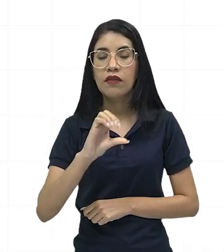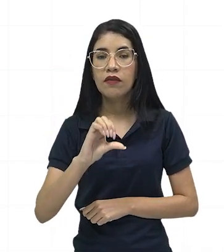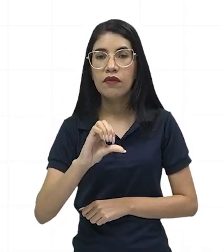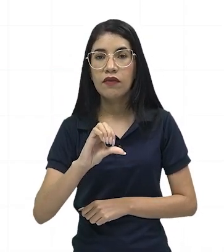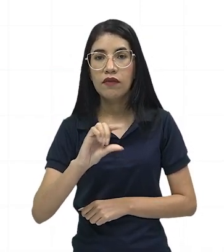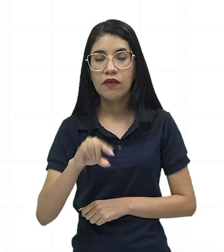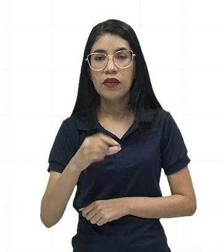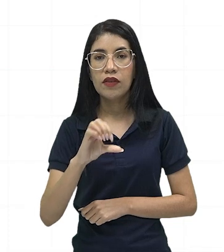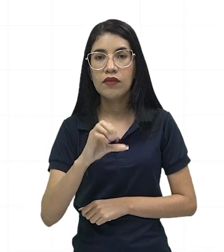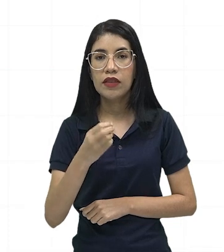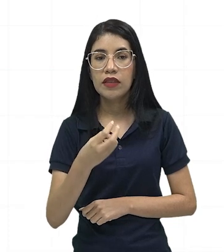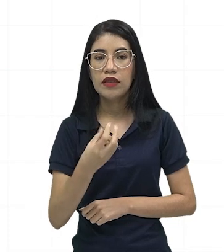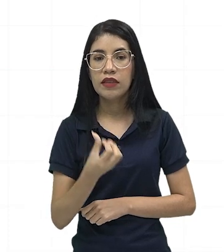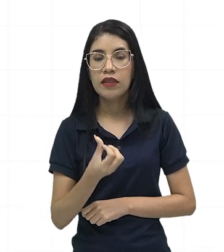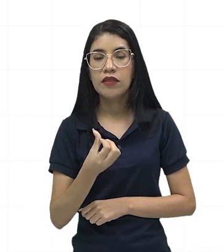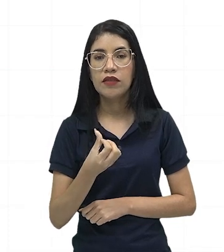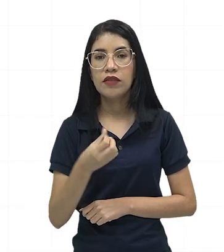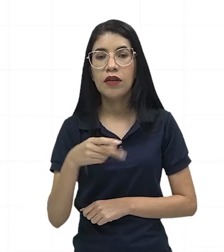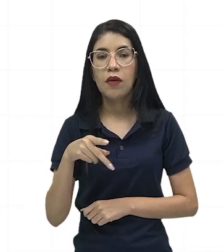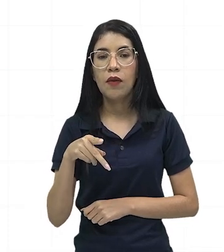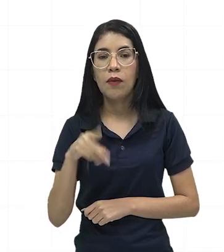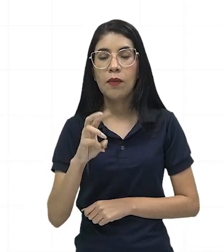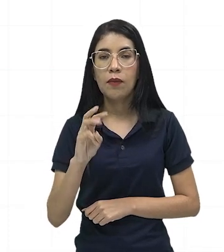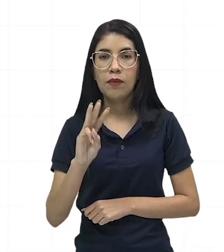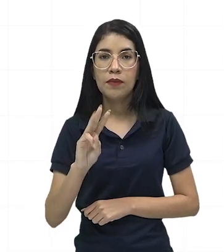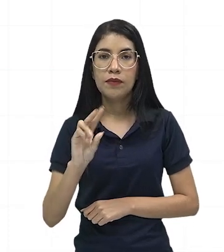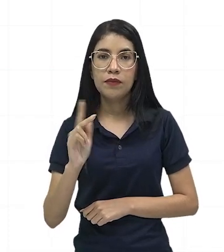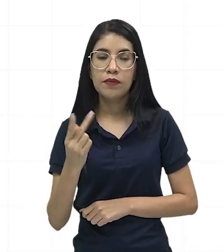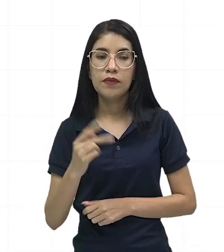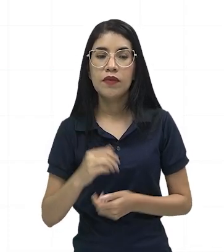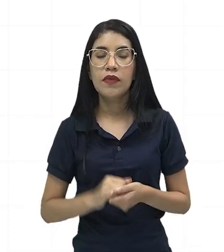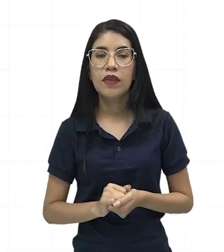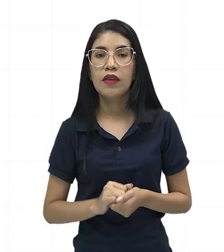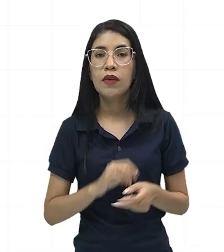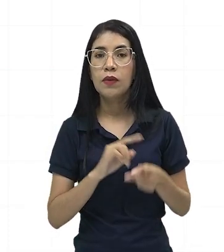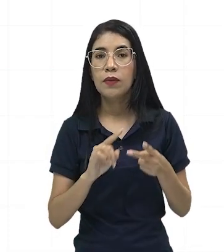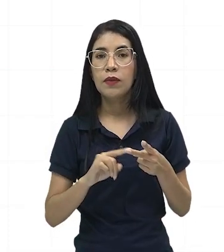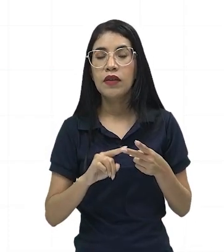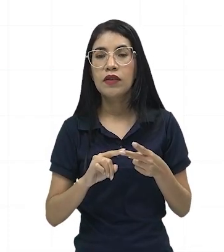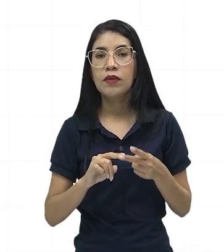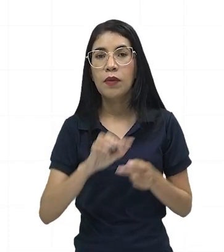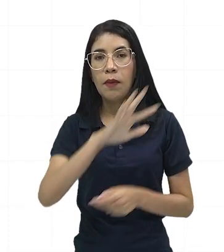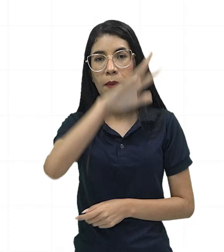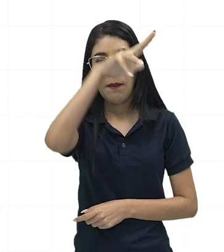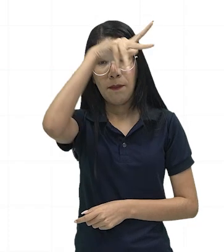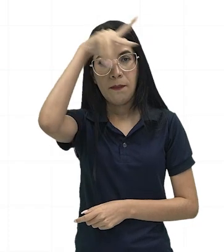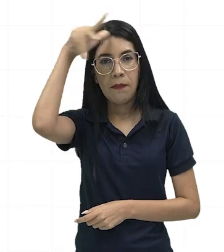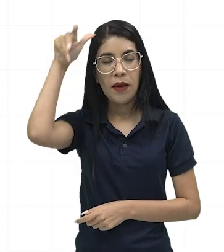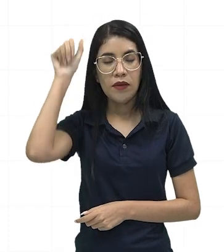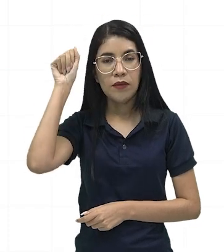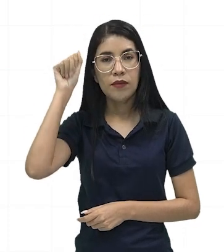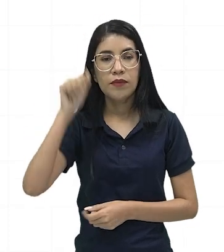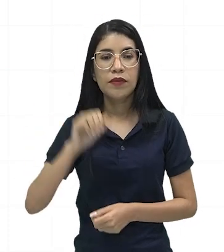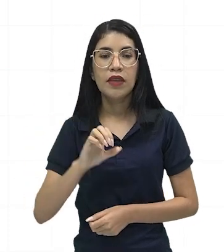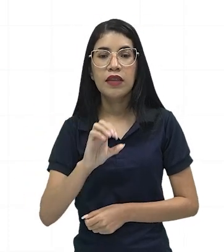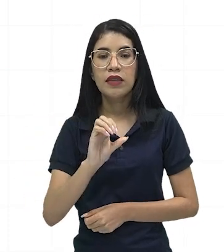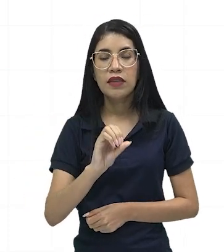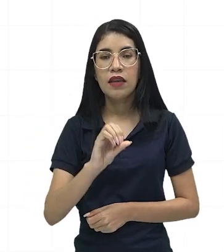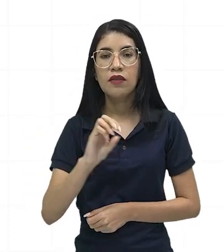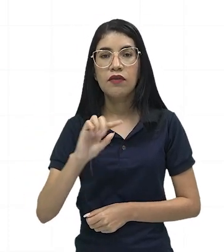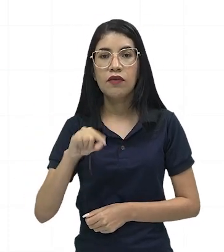0,96 por quilowatt-hora. Seguido aí do Mato Grosso, que cobra 0,88